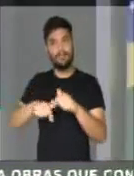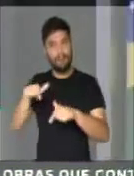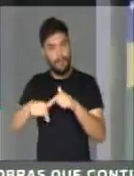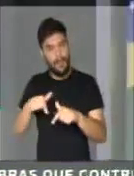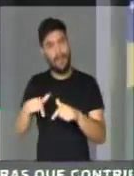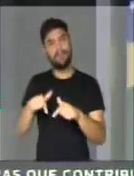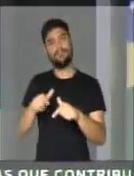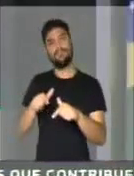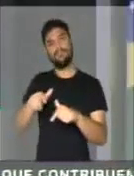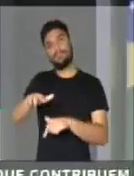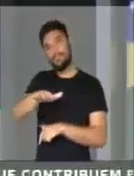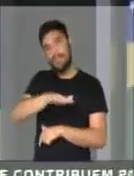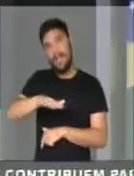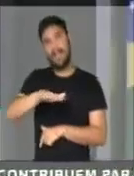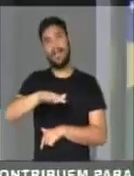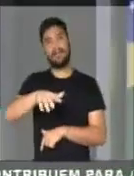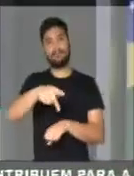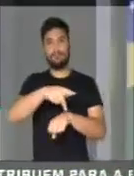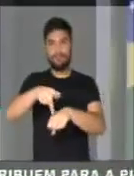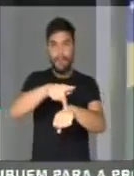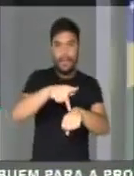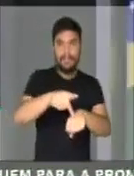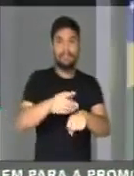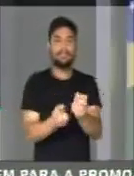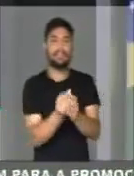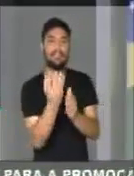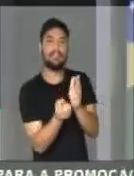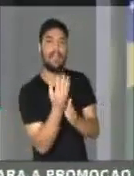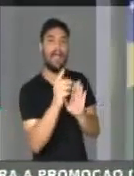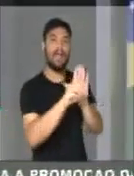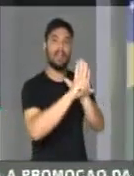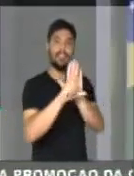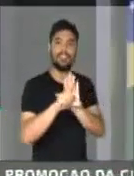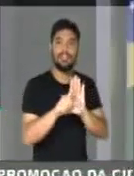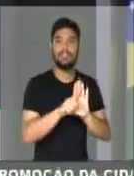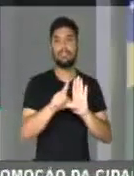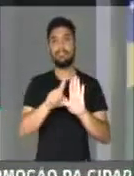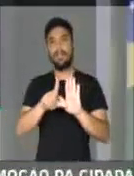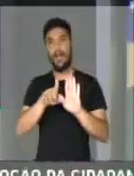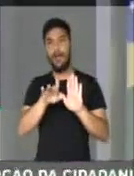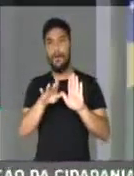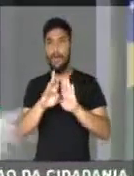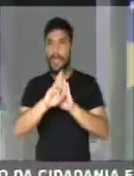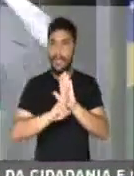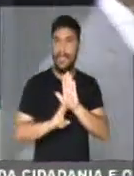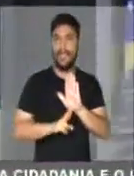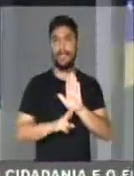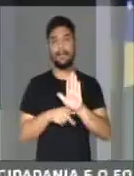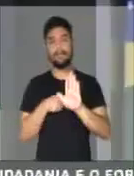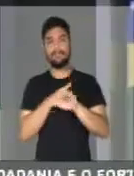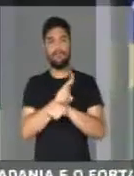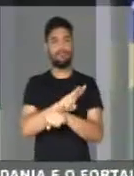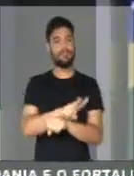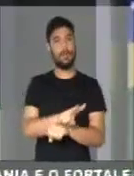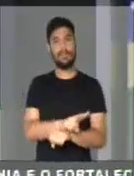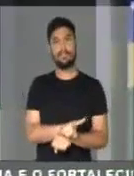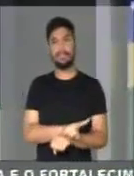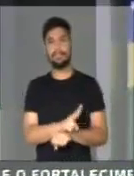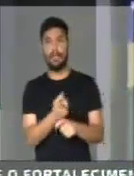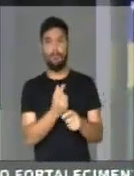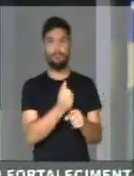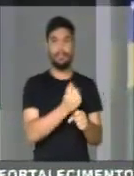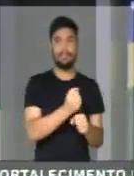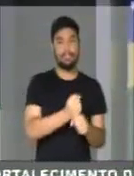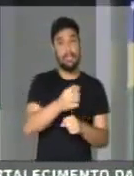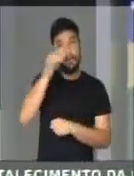da efetiva implementação no âmbito dos países membros de medidas legais e modelos regulatórios e de supervisão financeira voltada